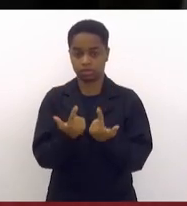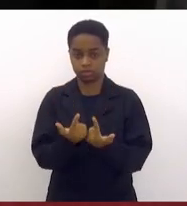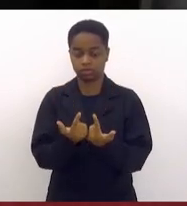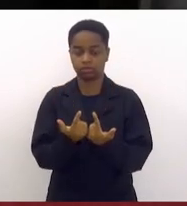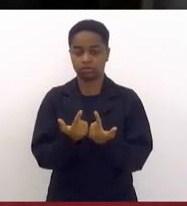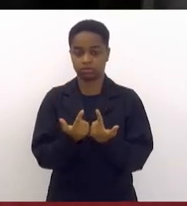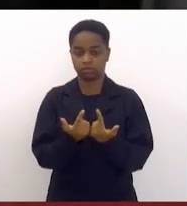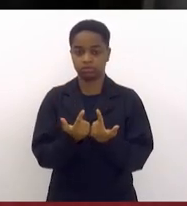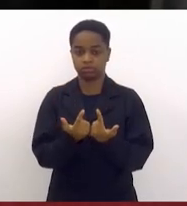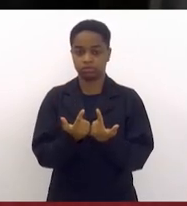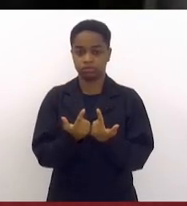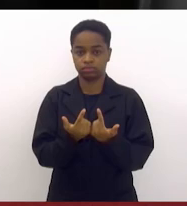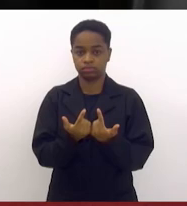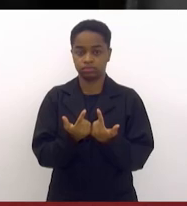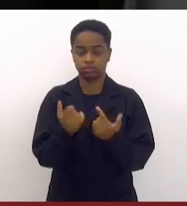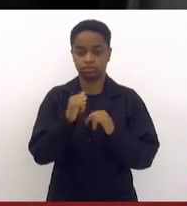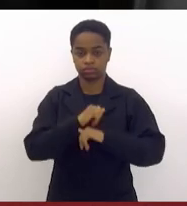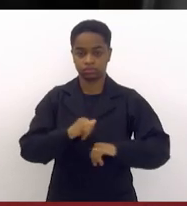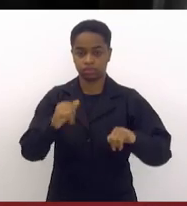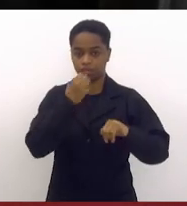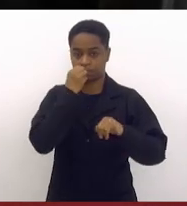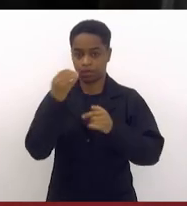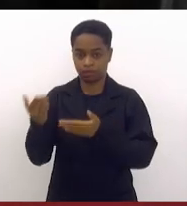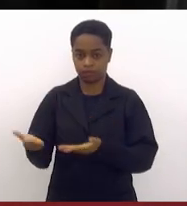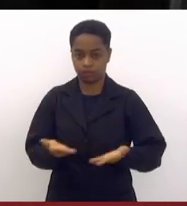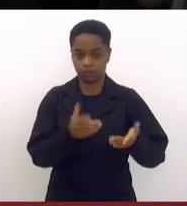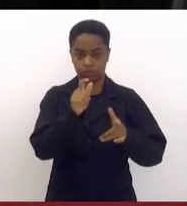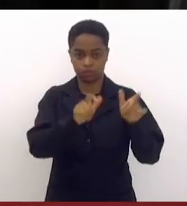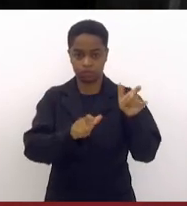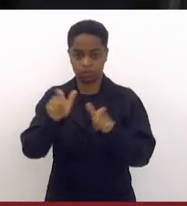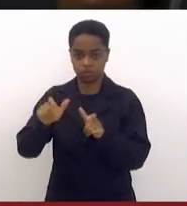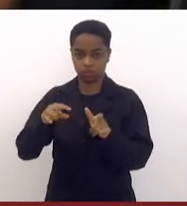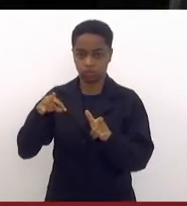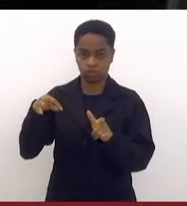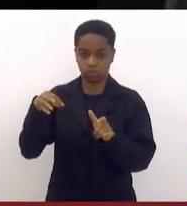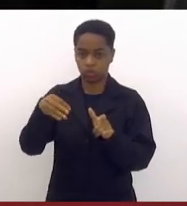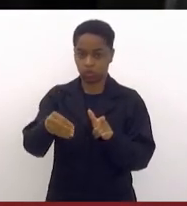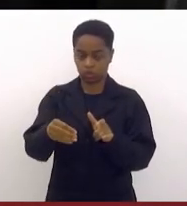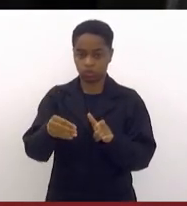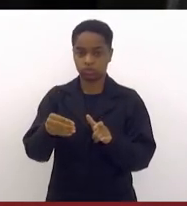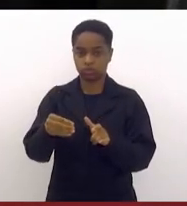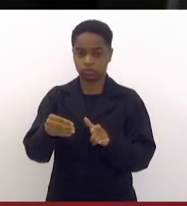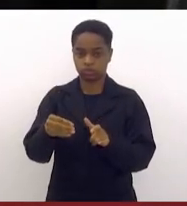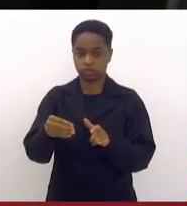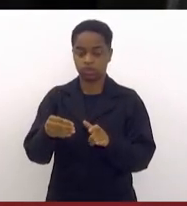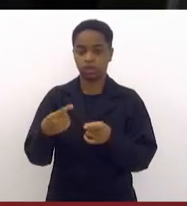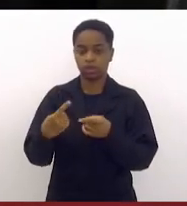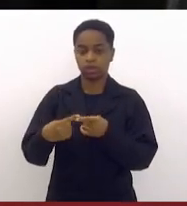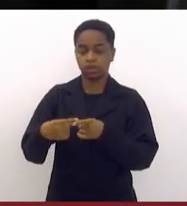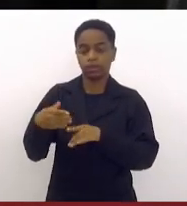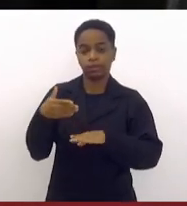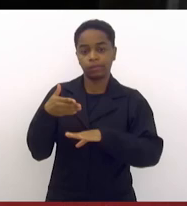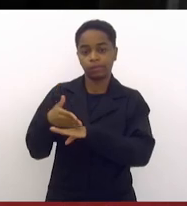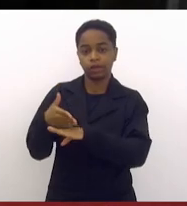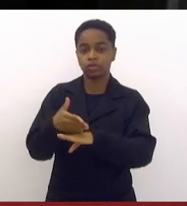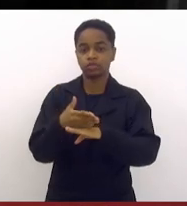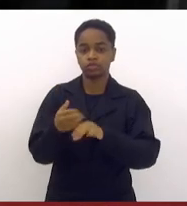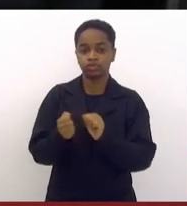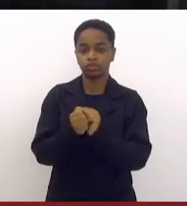Rio de Janeiro d boas-vindas a todas as pessoas que vieram fazer parte